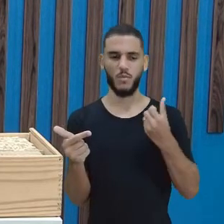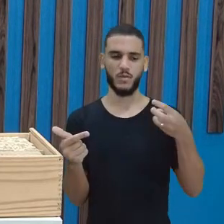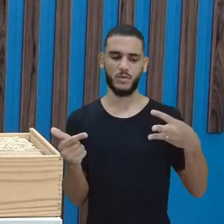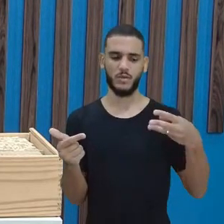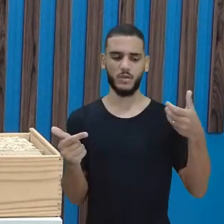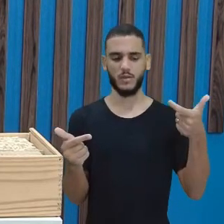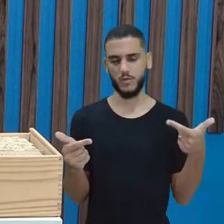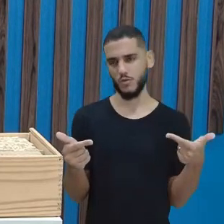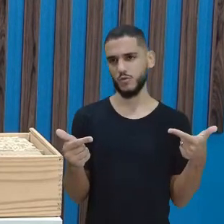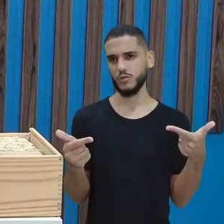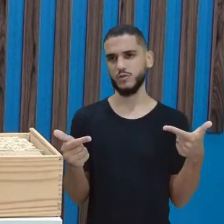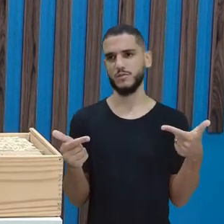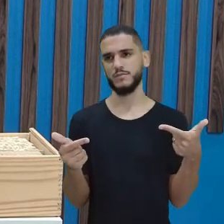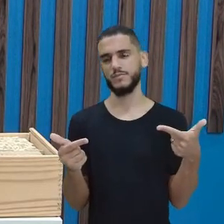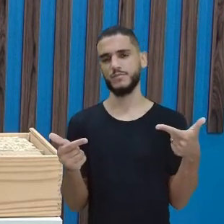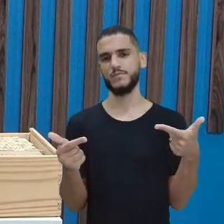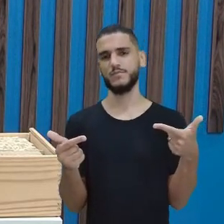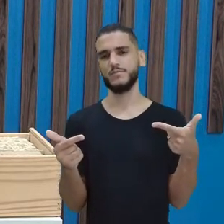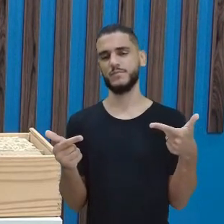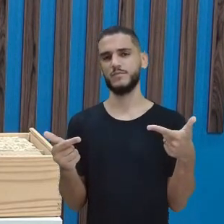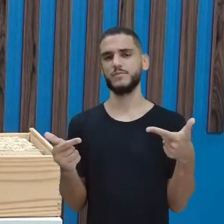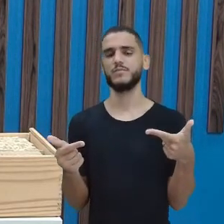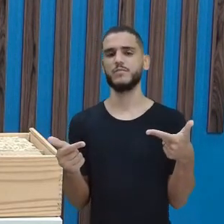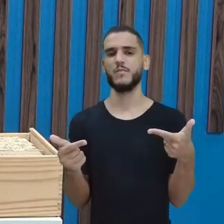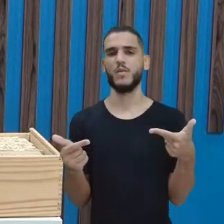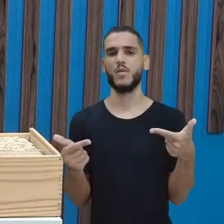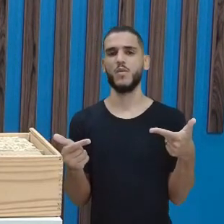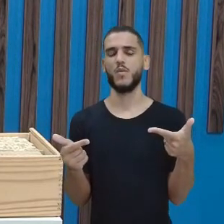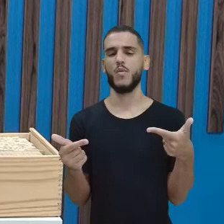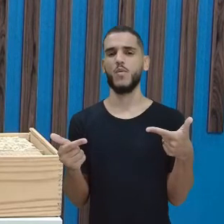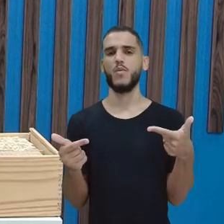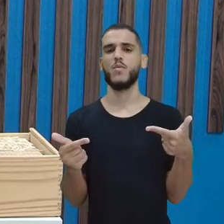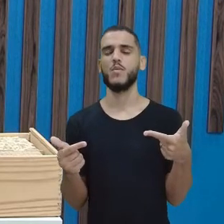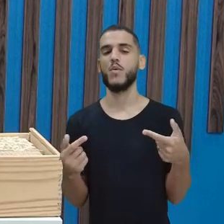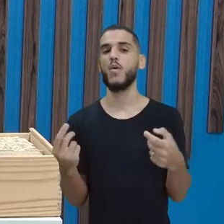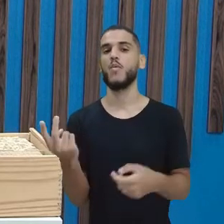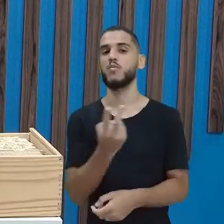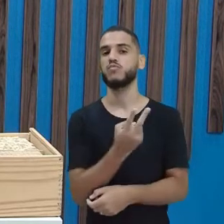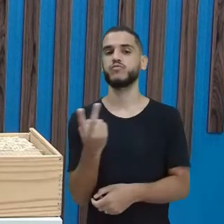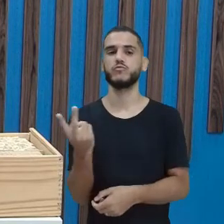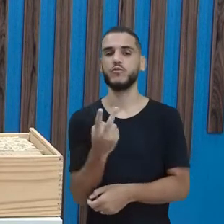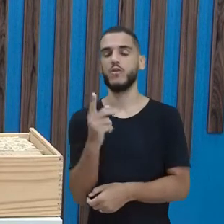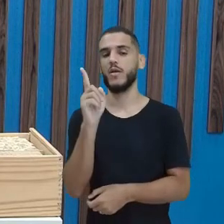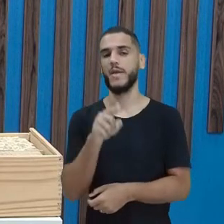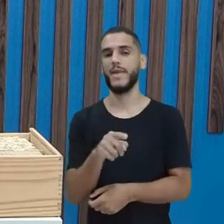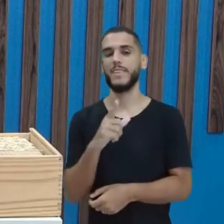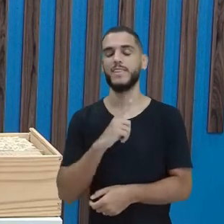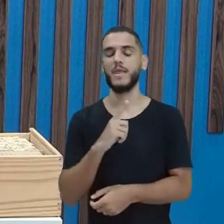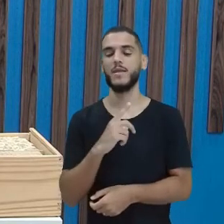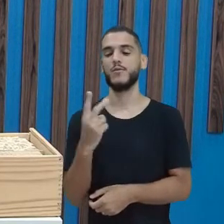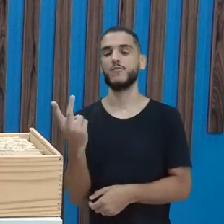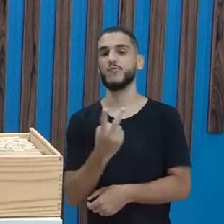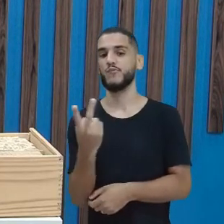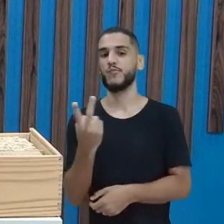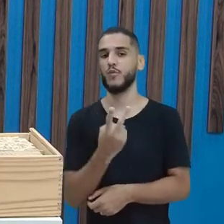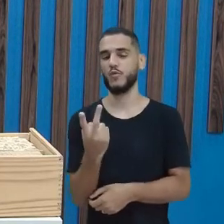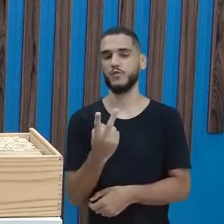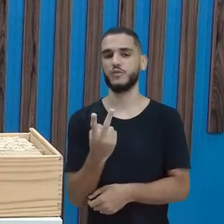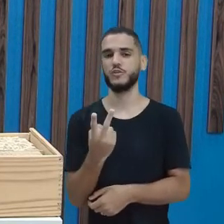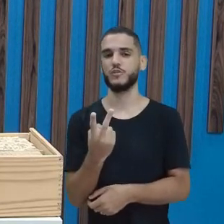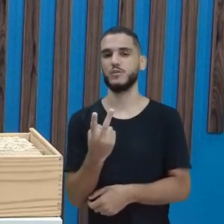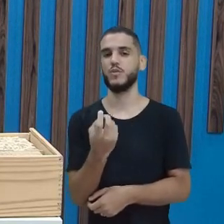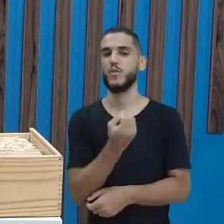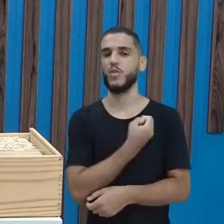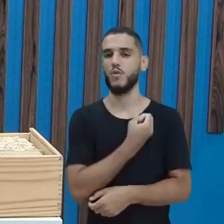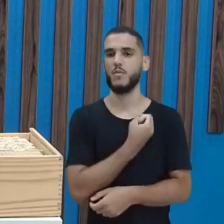32, que é o número, eles dois, tanto um como o outro, são formados por dois algarismos, tá certo?